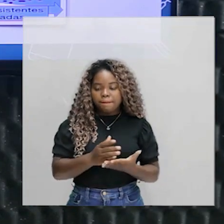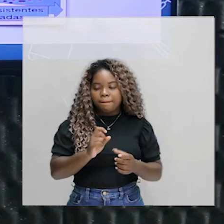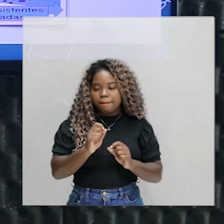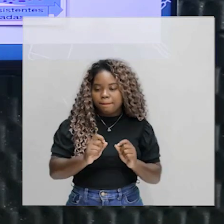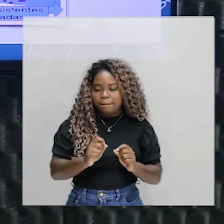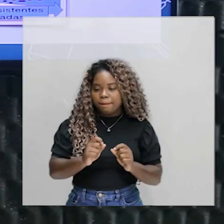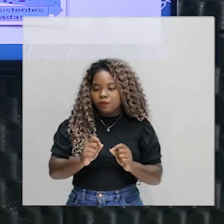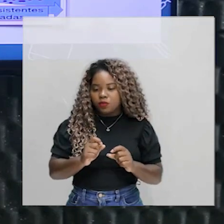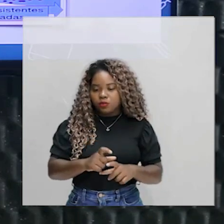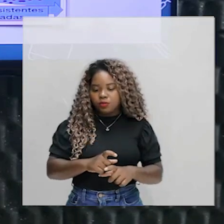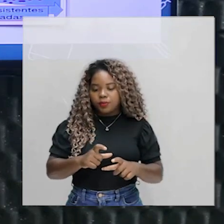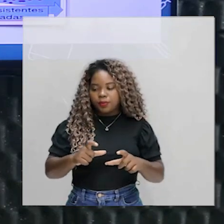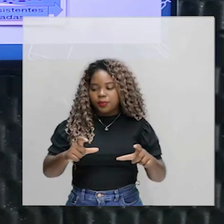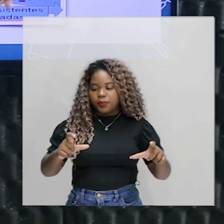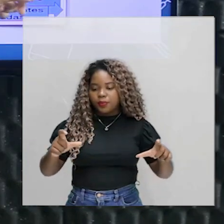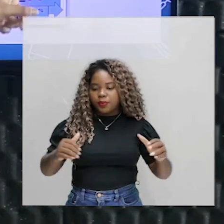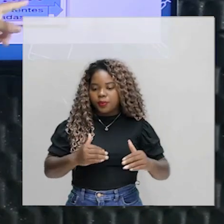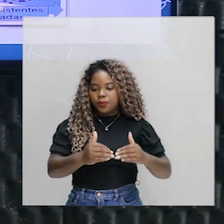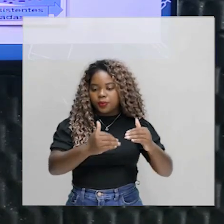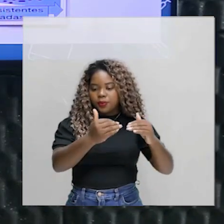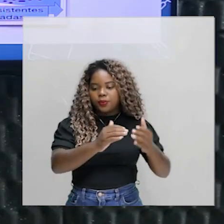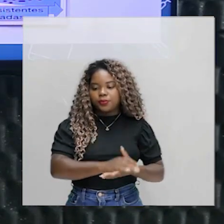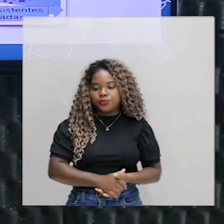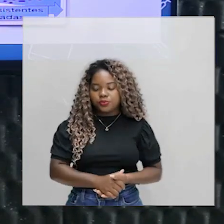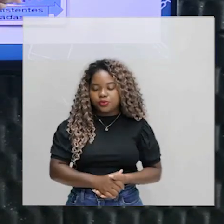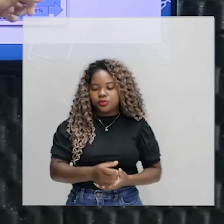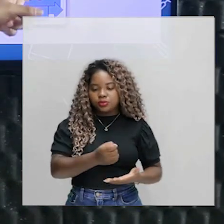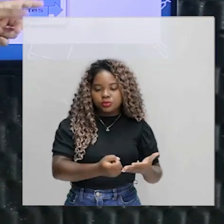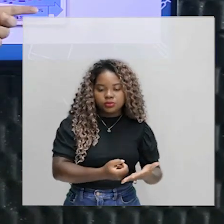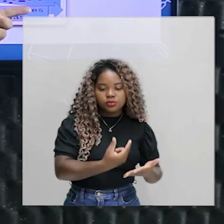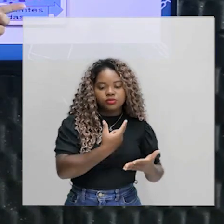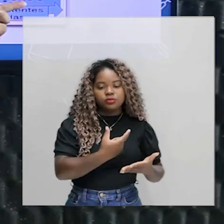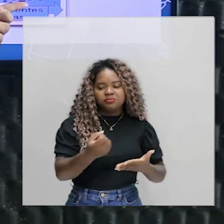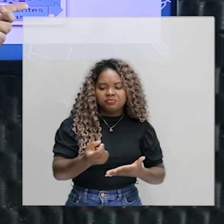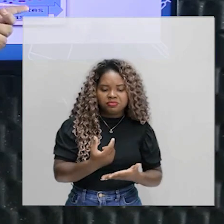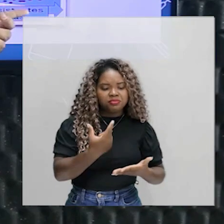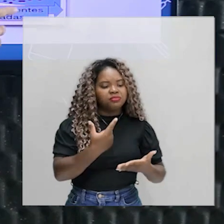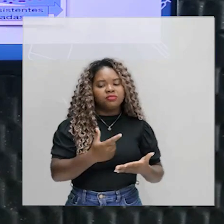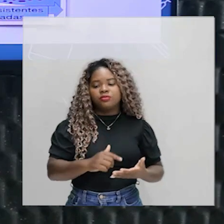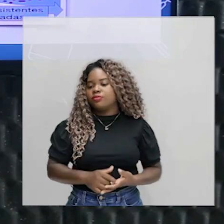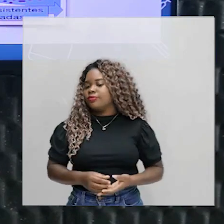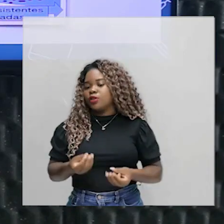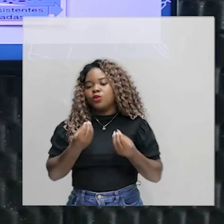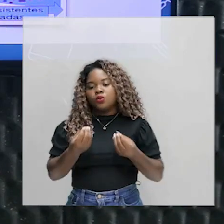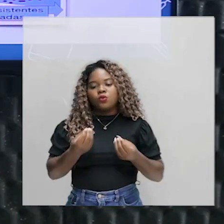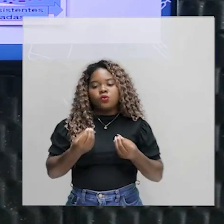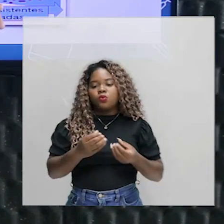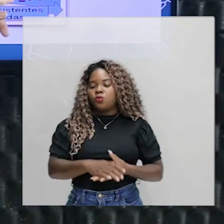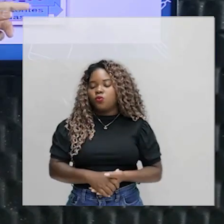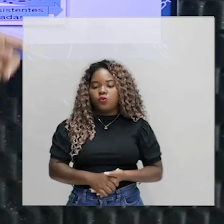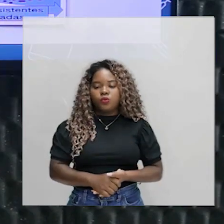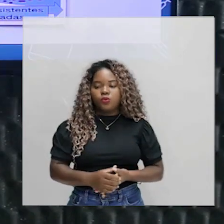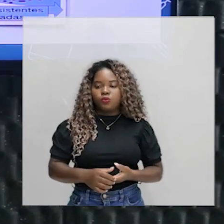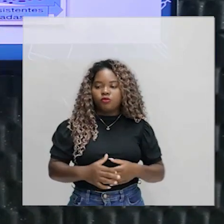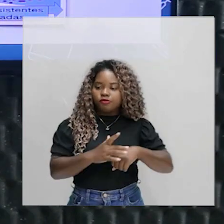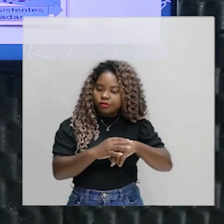a se multiplicar e aí ela vai chegar um momento que o indivíduo ele vai tomar o medicamento não vai fazer efeito só vai matar as poucas